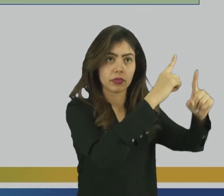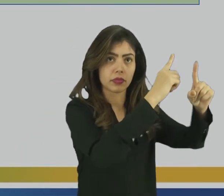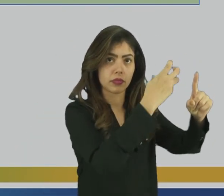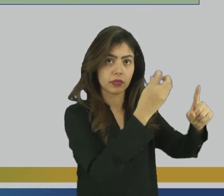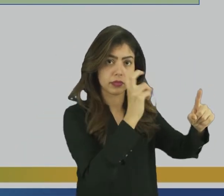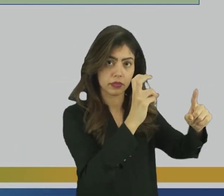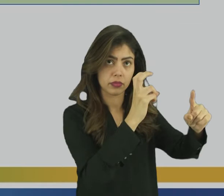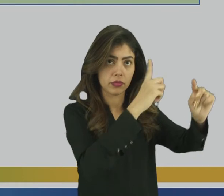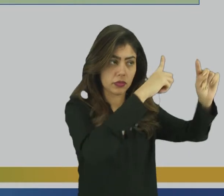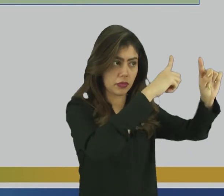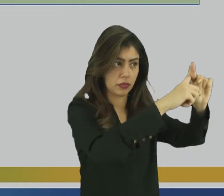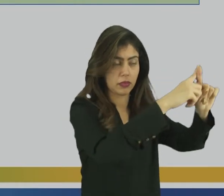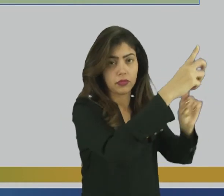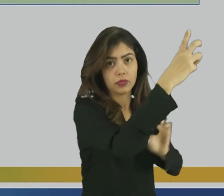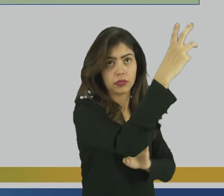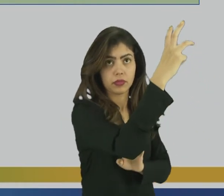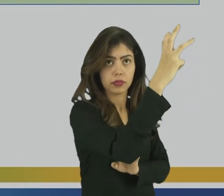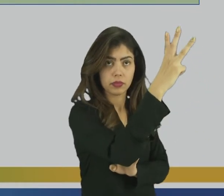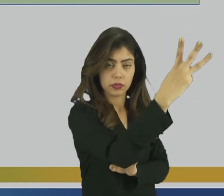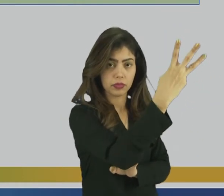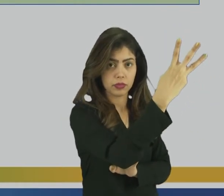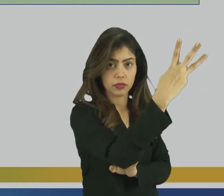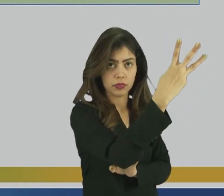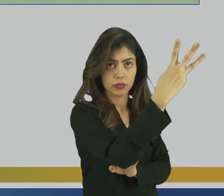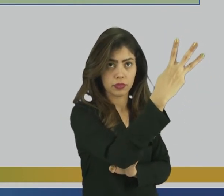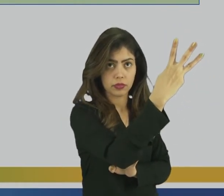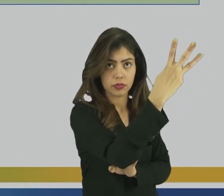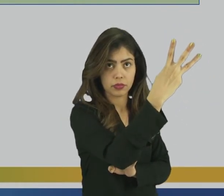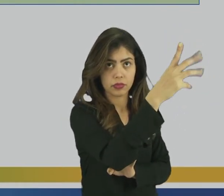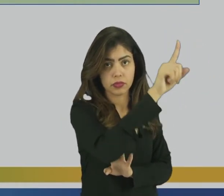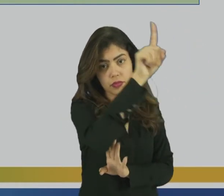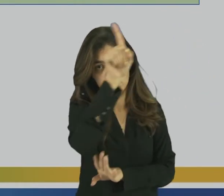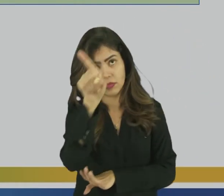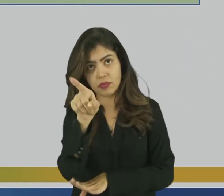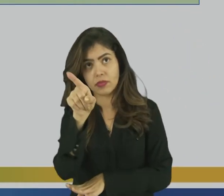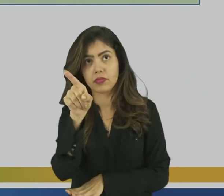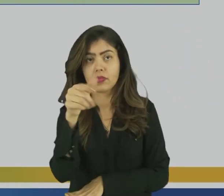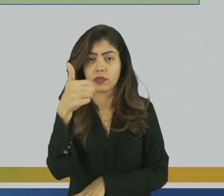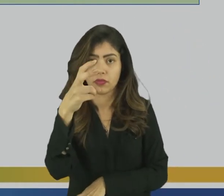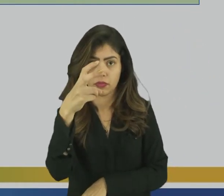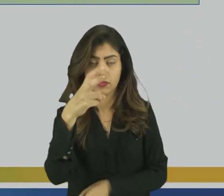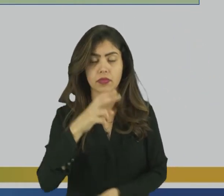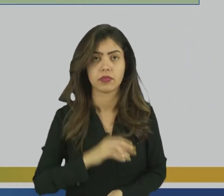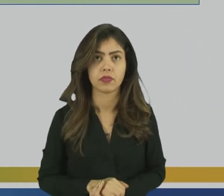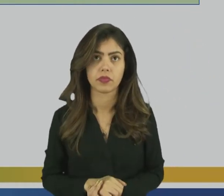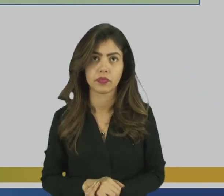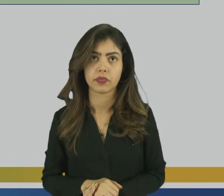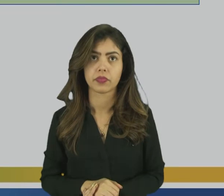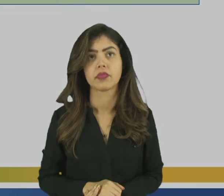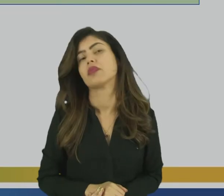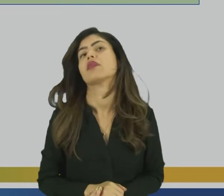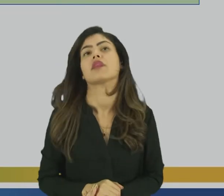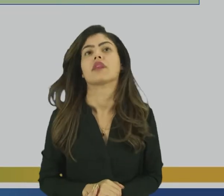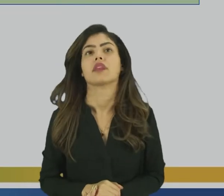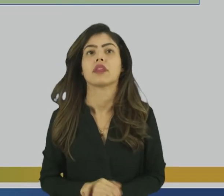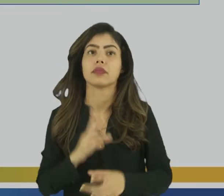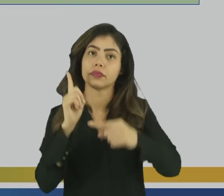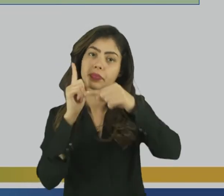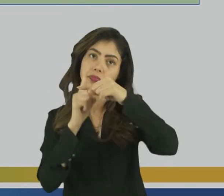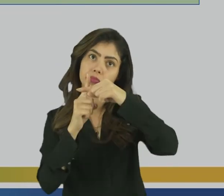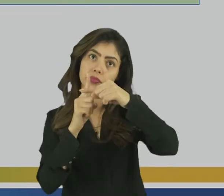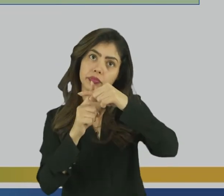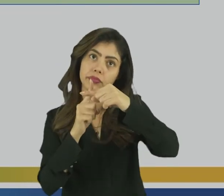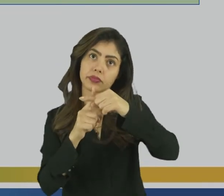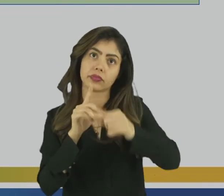dar 5. E 5 vezes 3, que é o numerador, vai dar 15. E nós vamos somar,